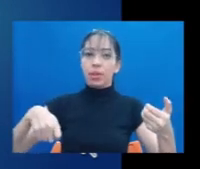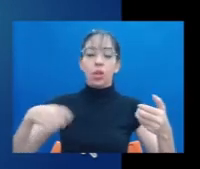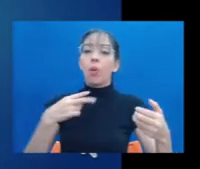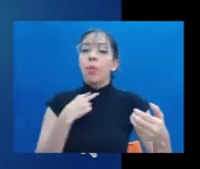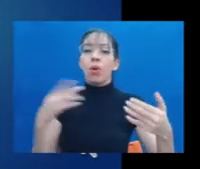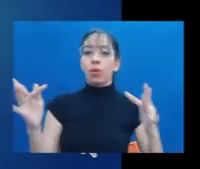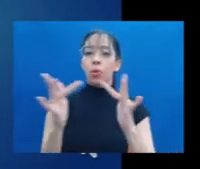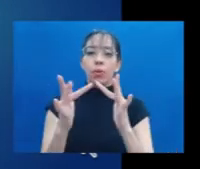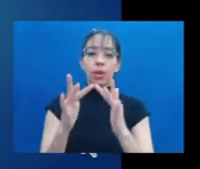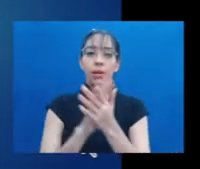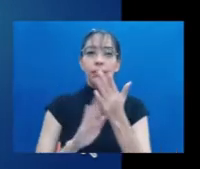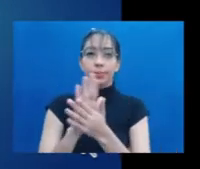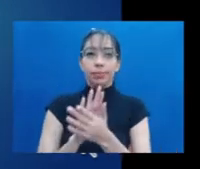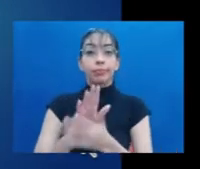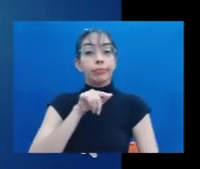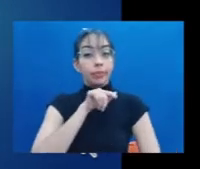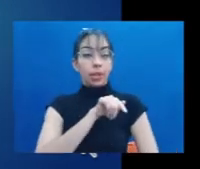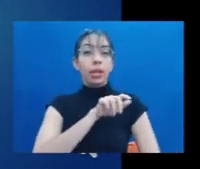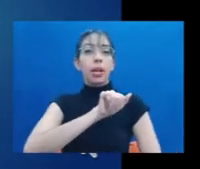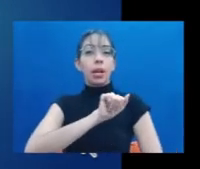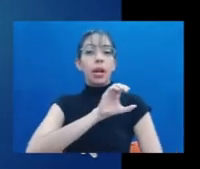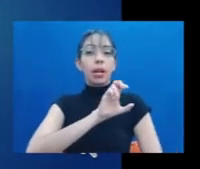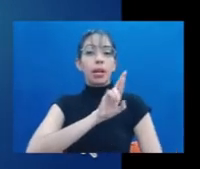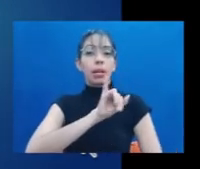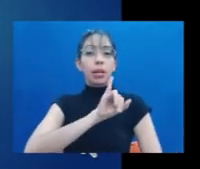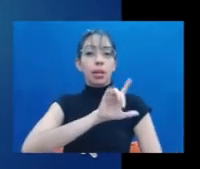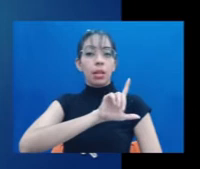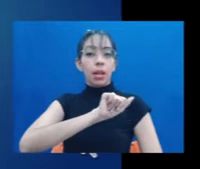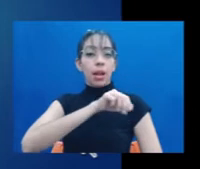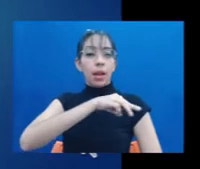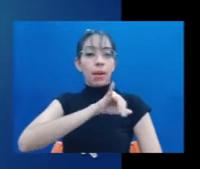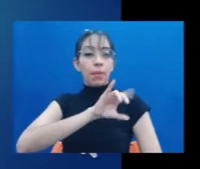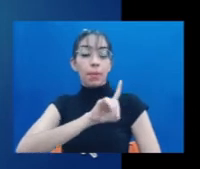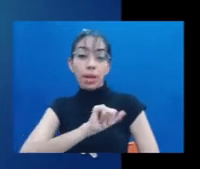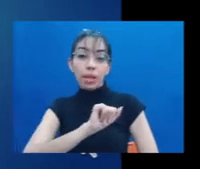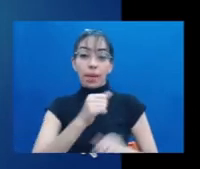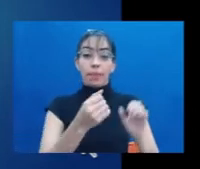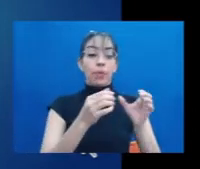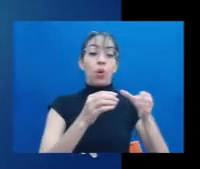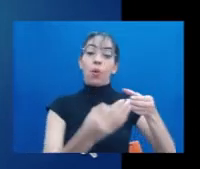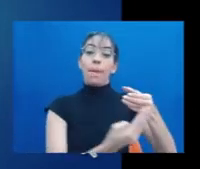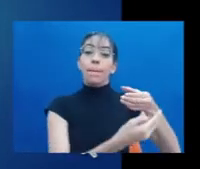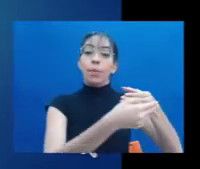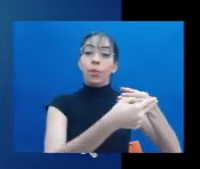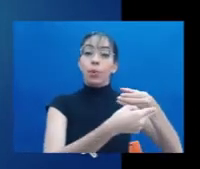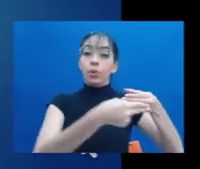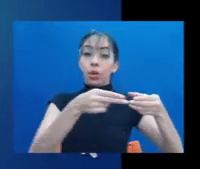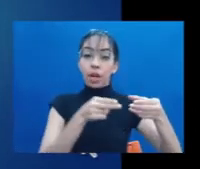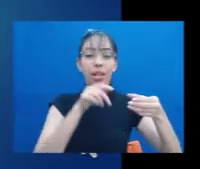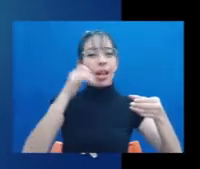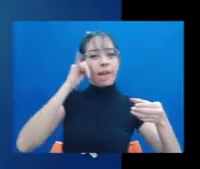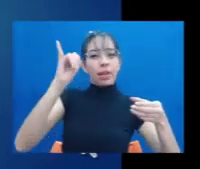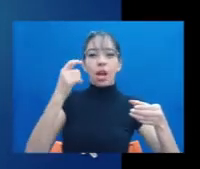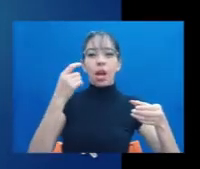estar o mais distante possível. Então, na estocagem da acrilamida, deve haver uma etiqueta chamando a atenção da precaução para se evitar